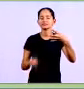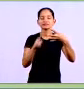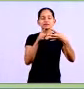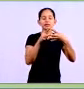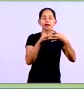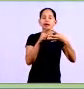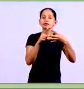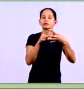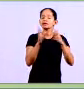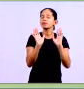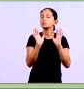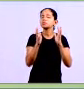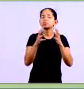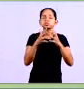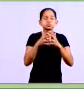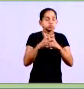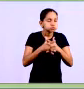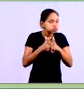muito complexo.